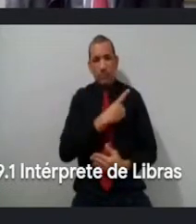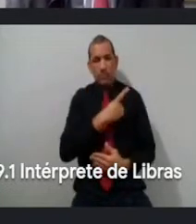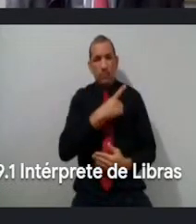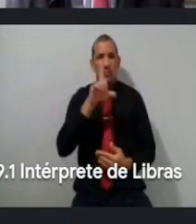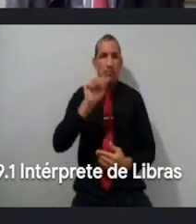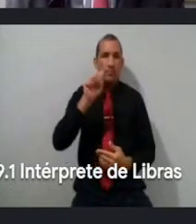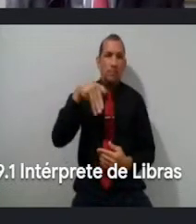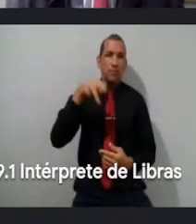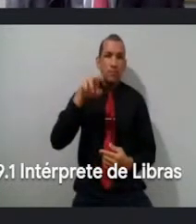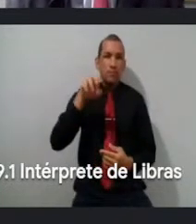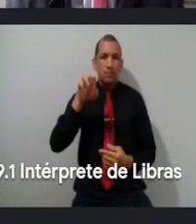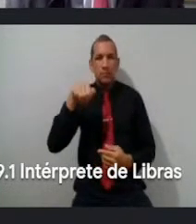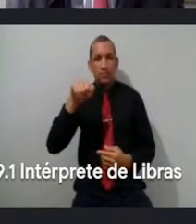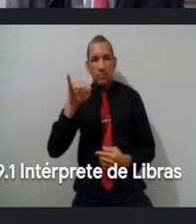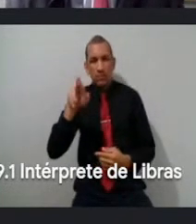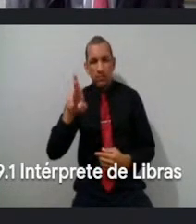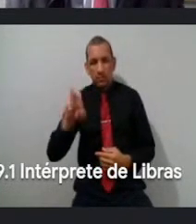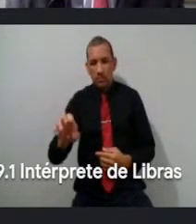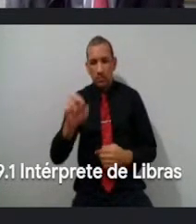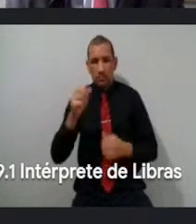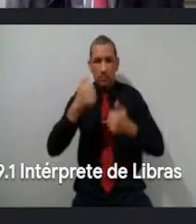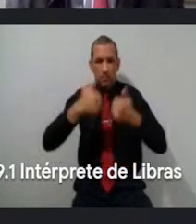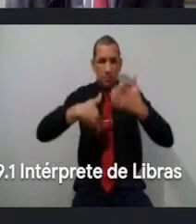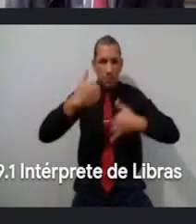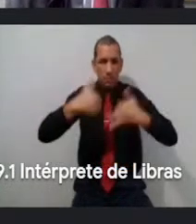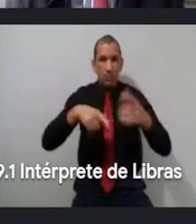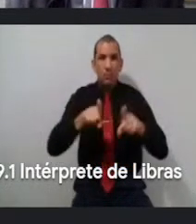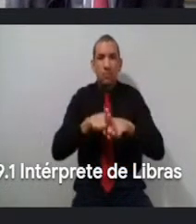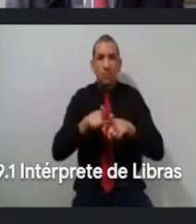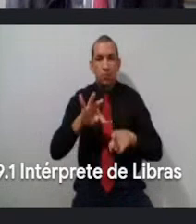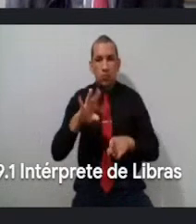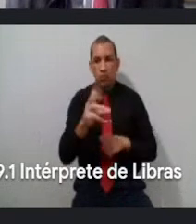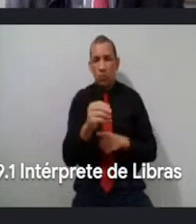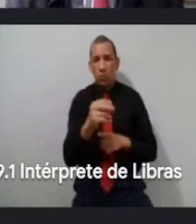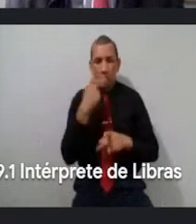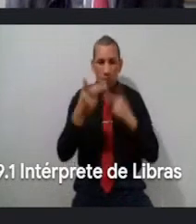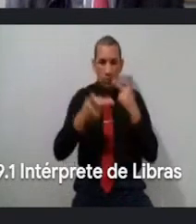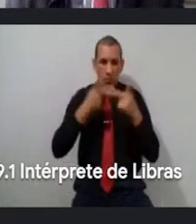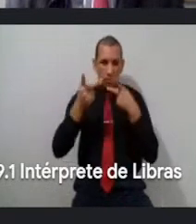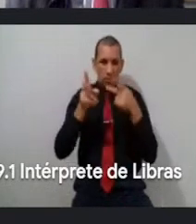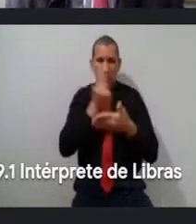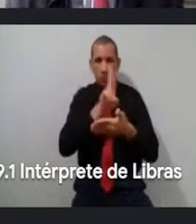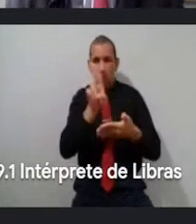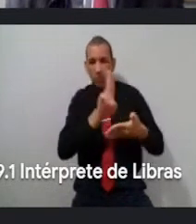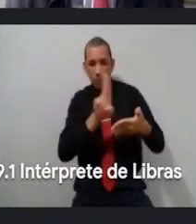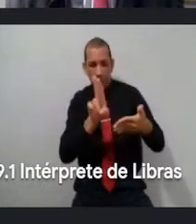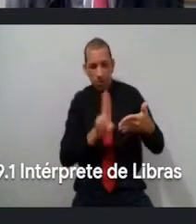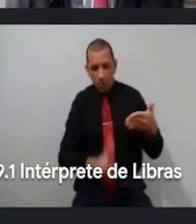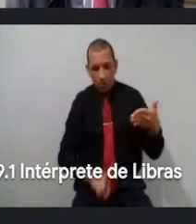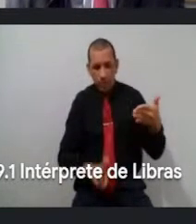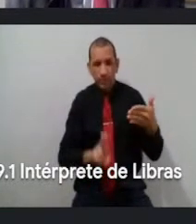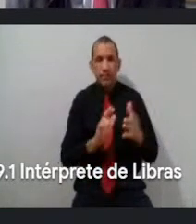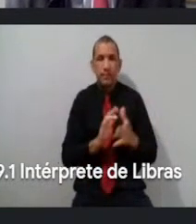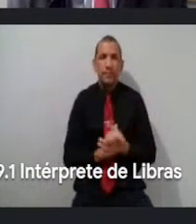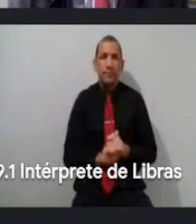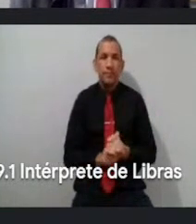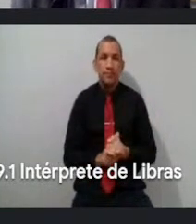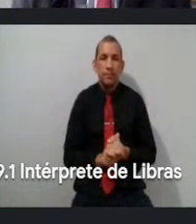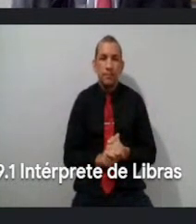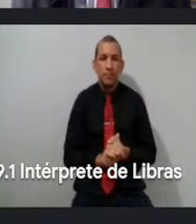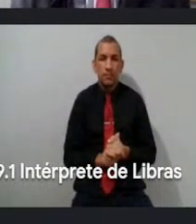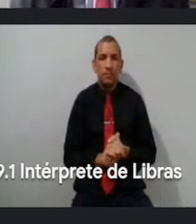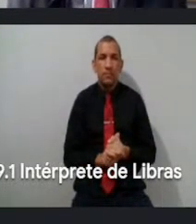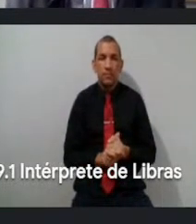namone pela colaboração de vossa excelência de todos que vão estar em citou aí né só